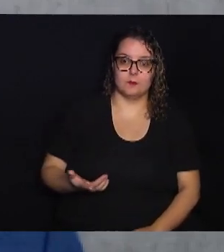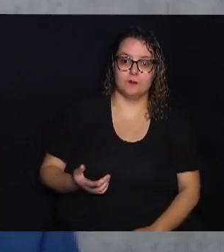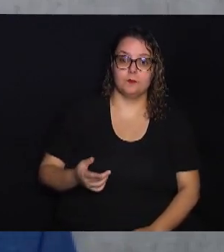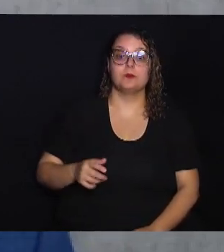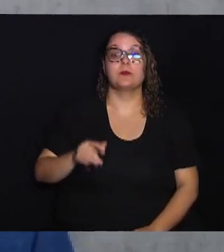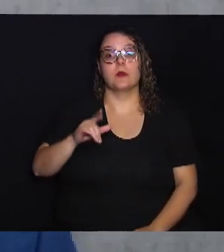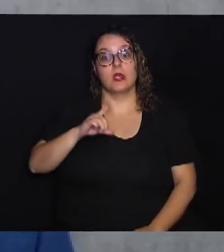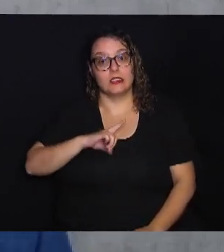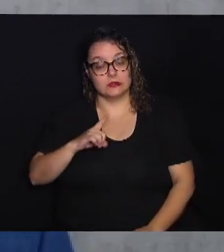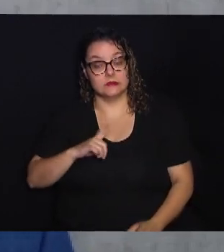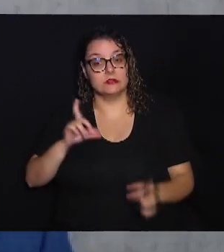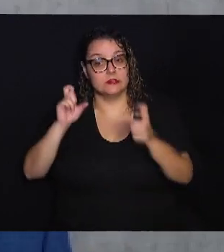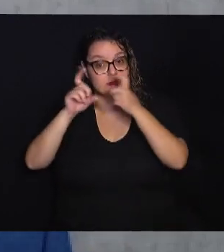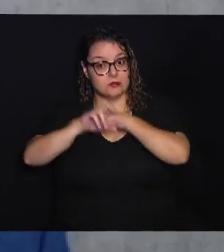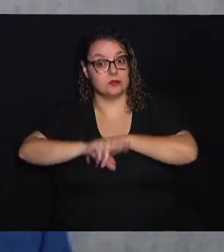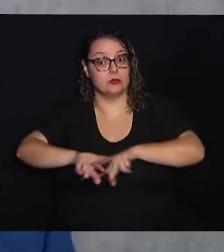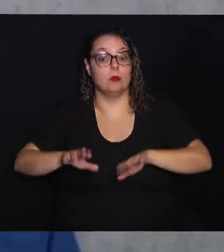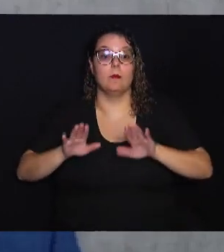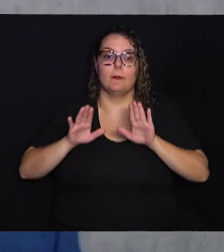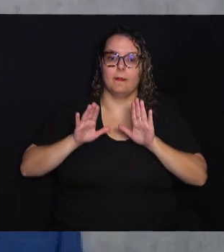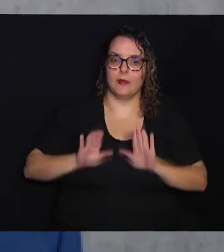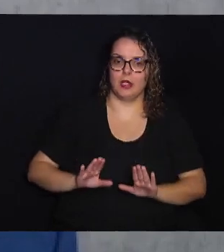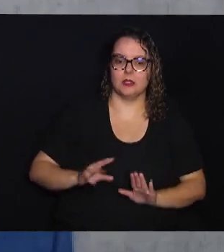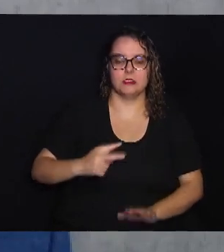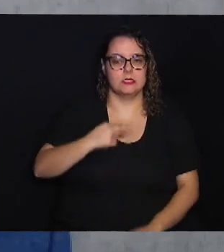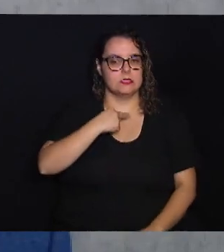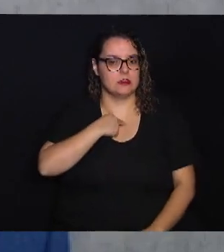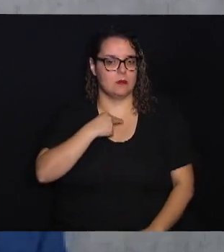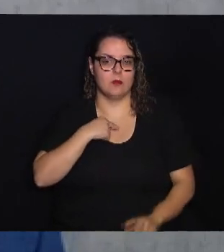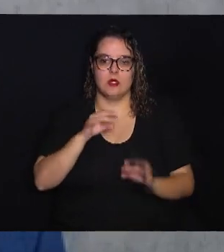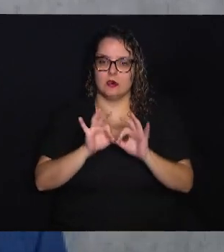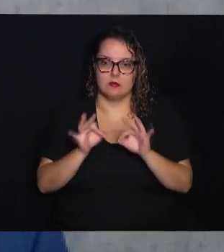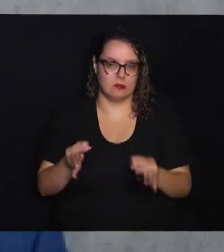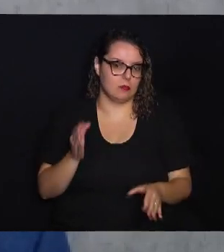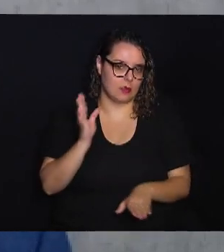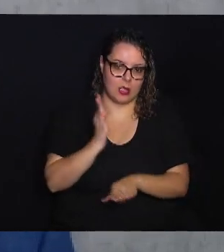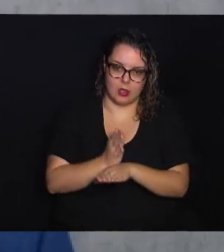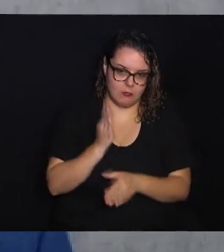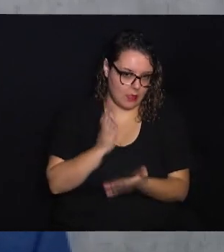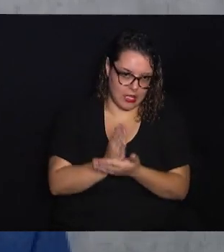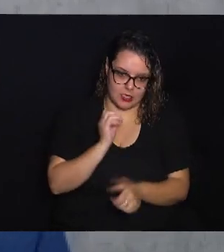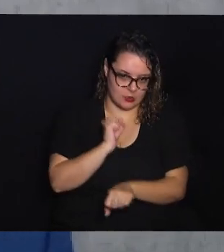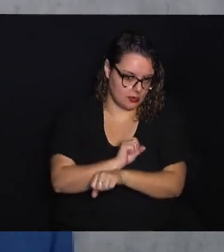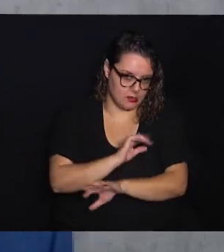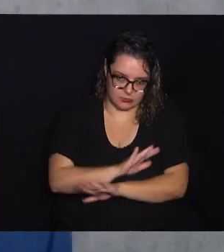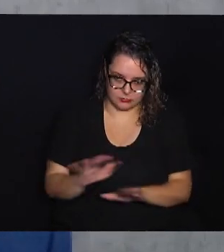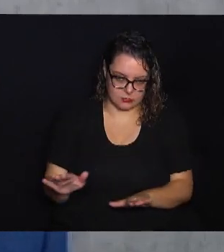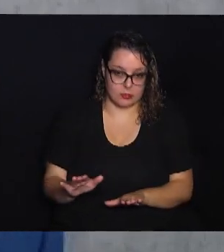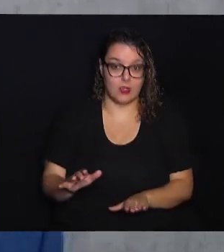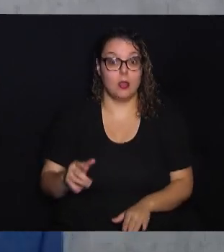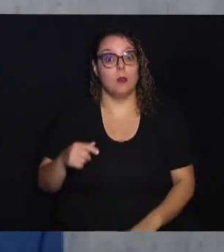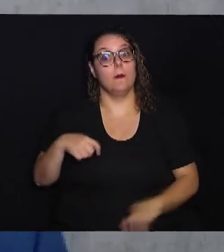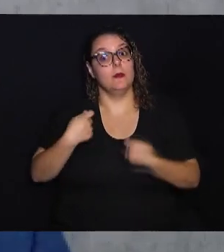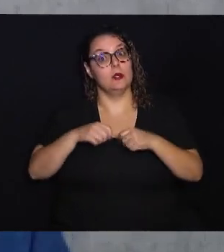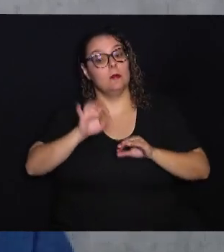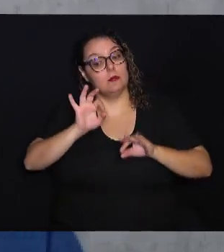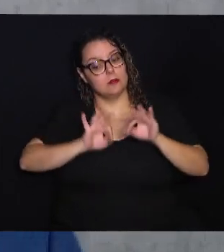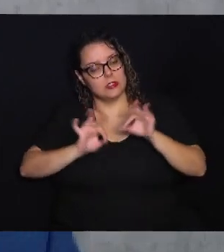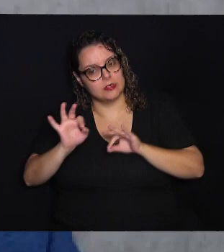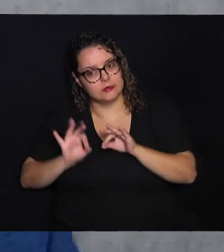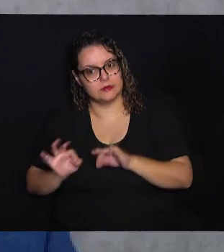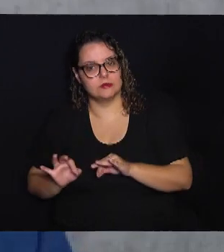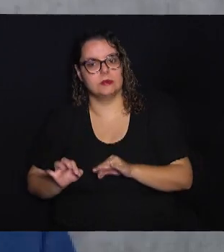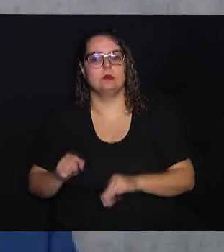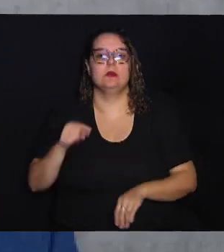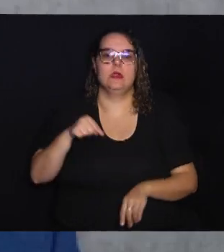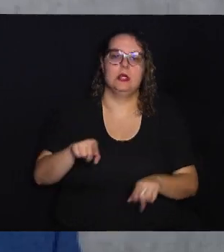micro, a mineração pequena, ela ainda tem essas dificuldades. Porém, a gente não pode simplesmente parar com isso. A gente tem que pensar